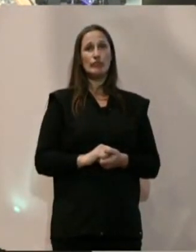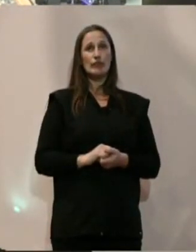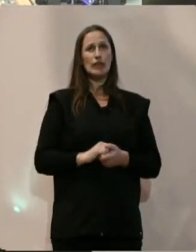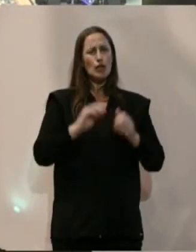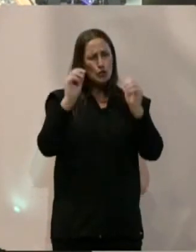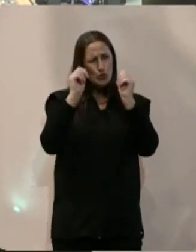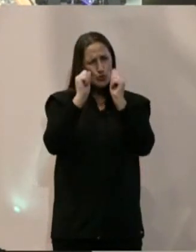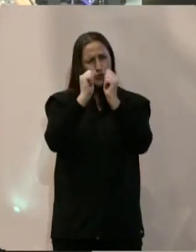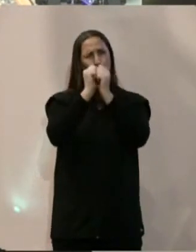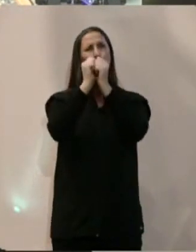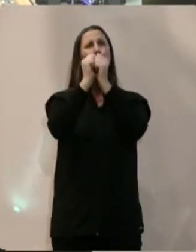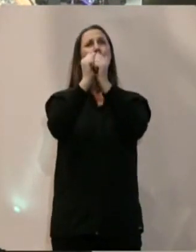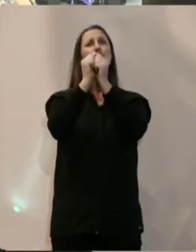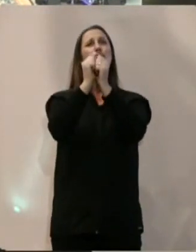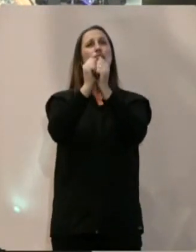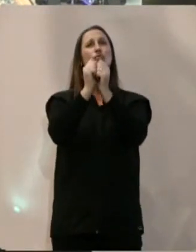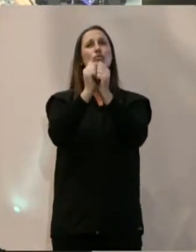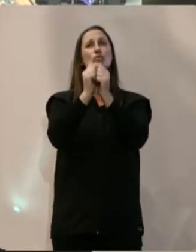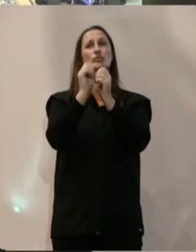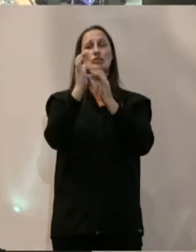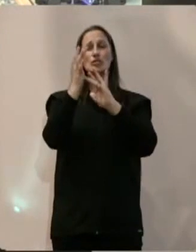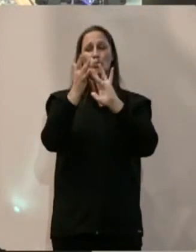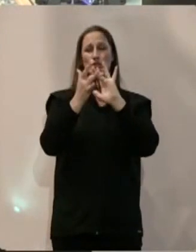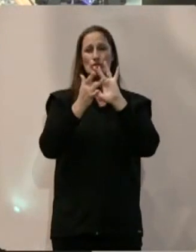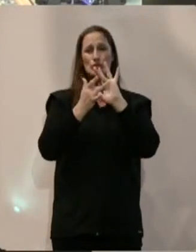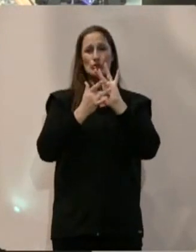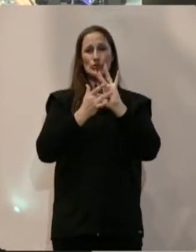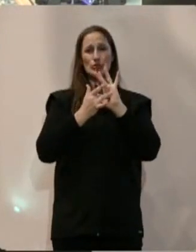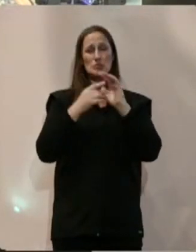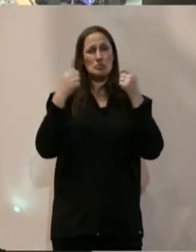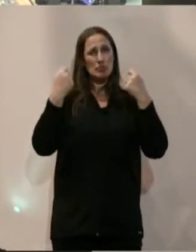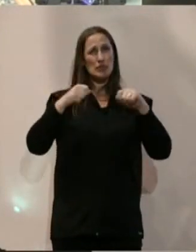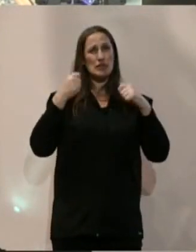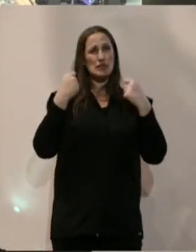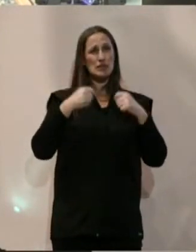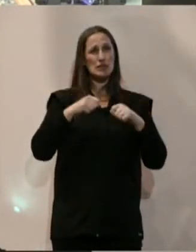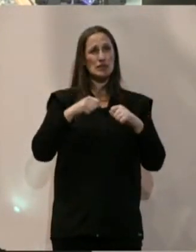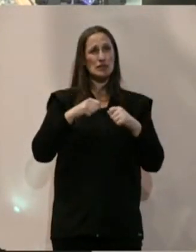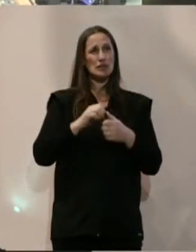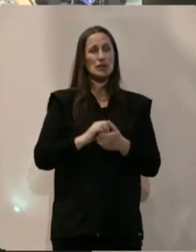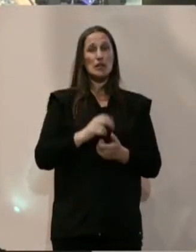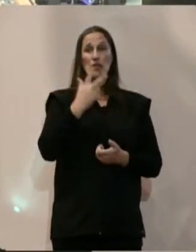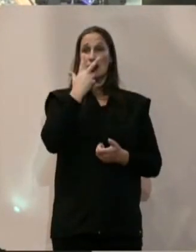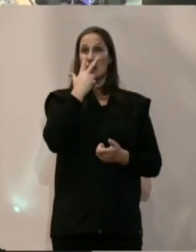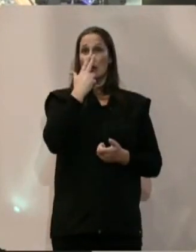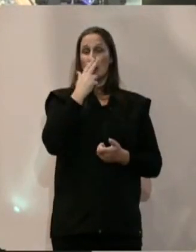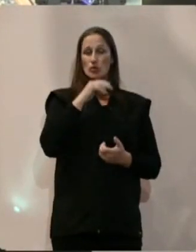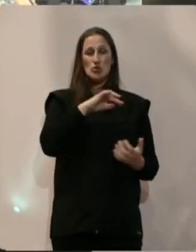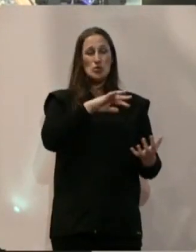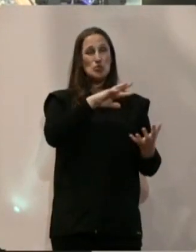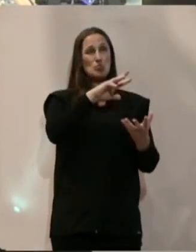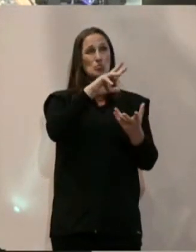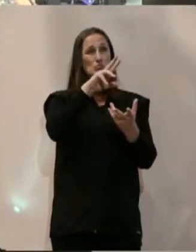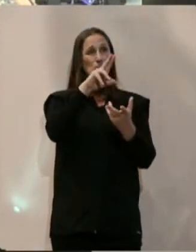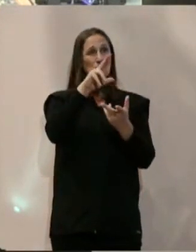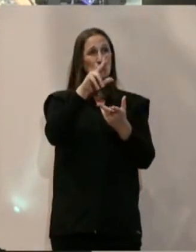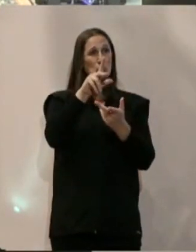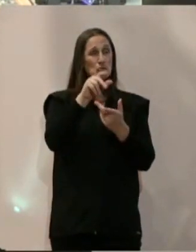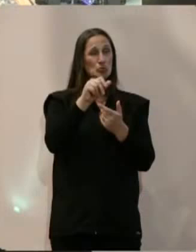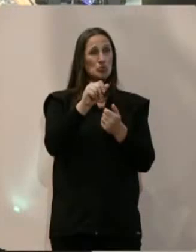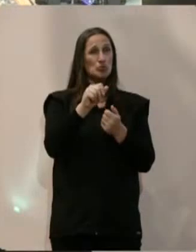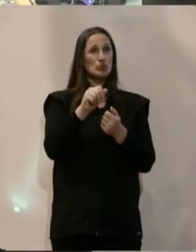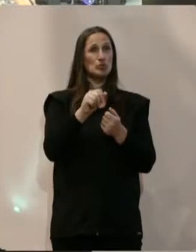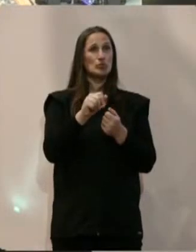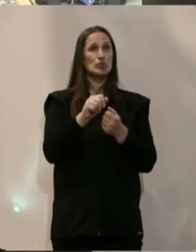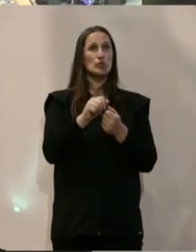Permanece em Jesus. Eu acho que o mundo nunca precisou tanto de pessoas que orem